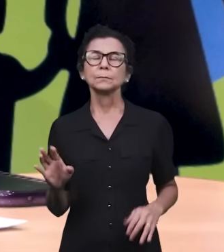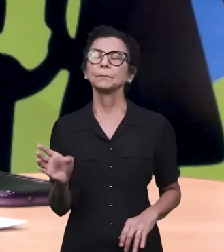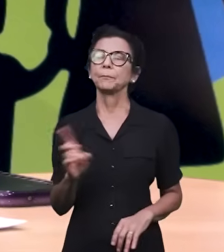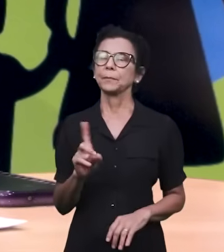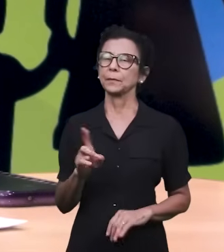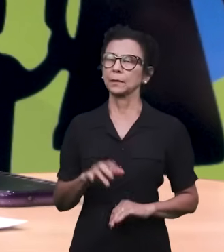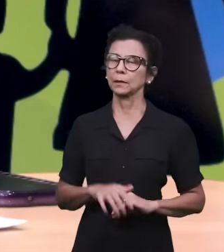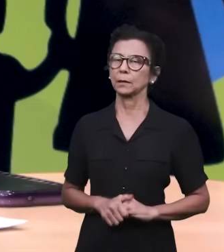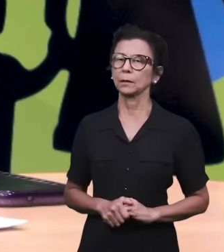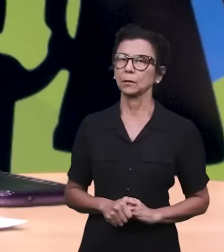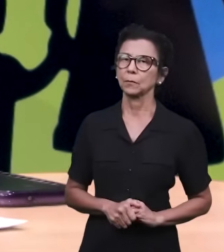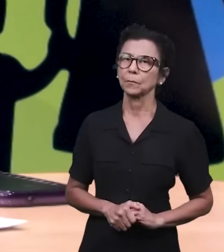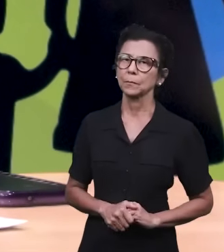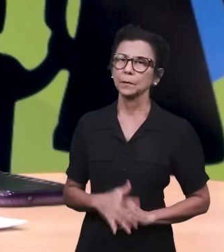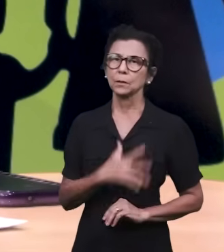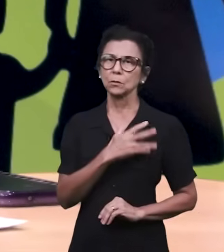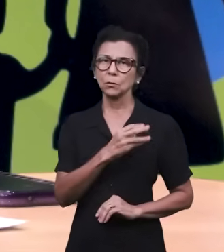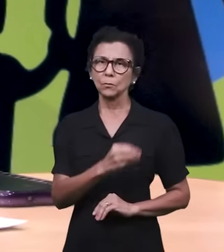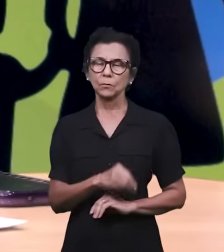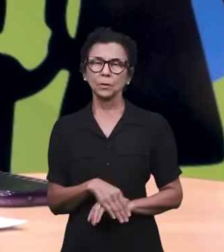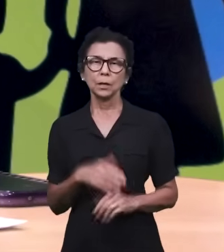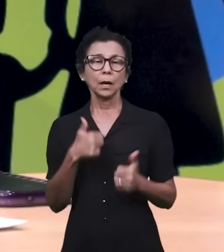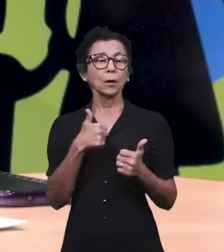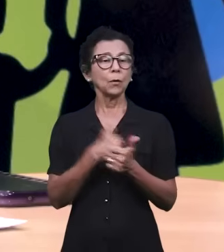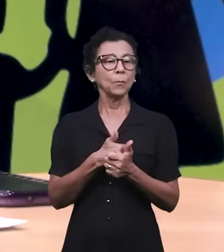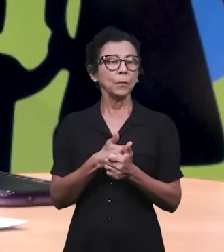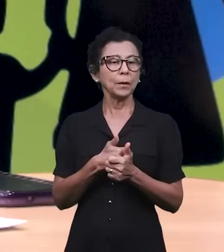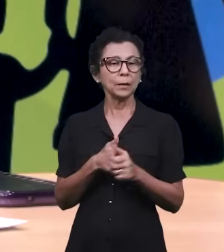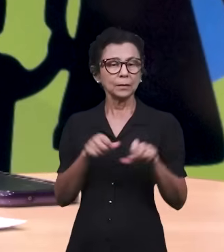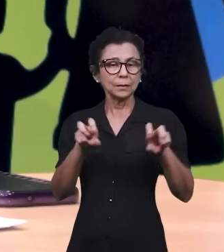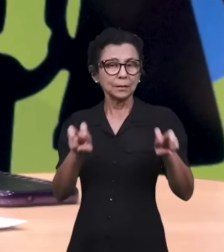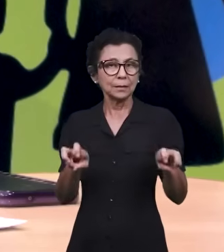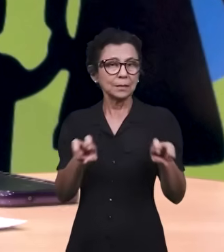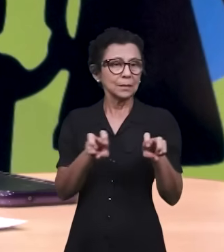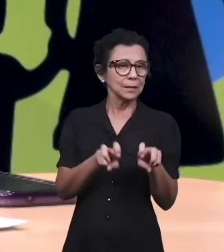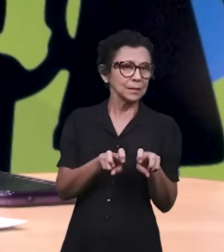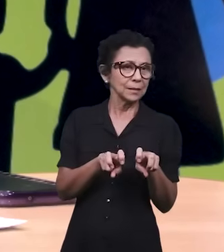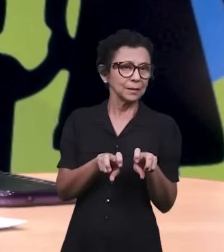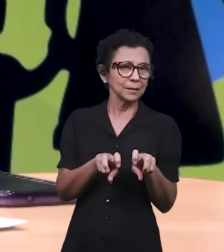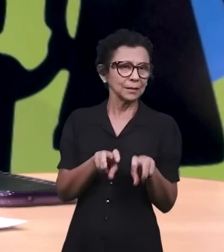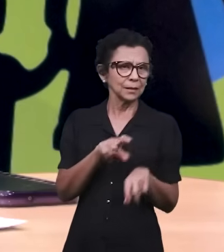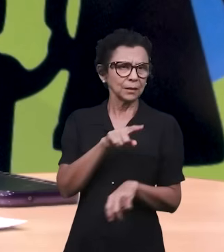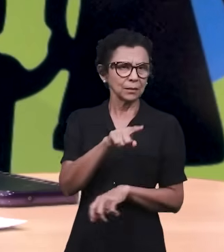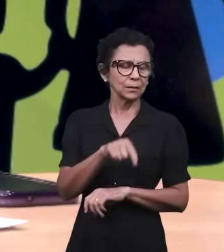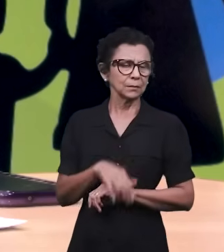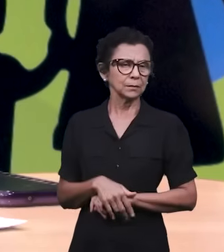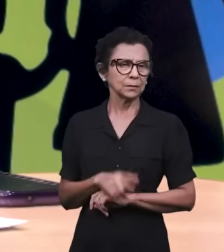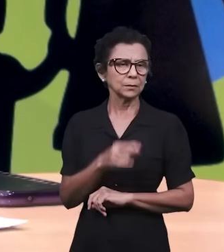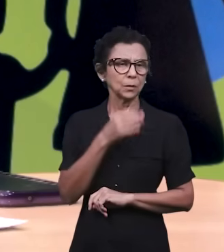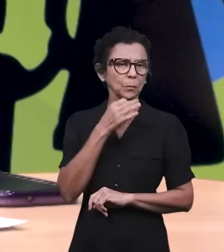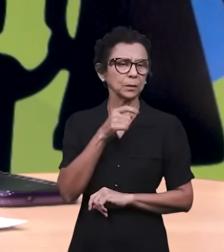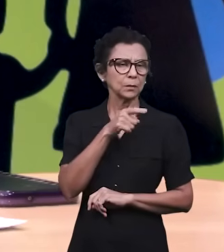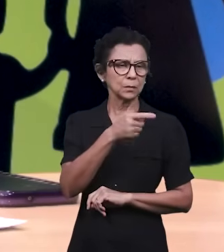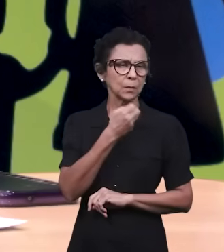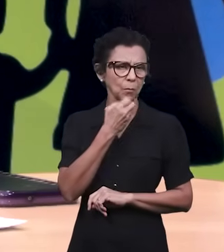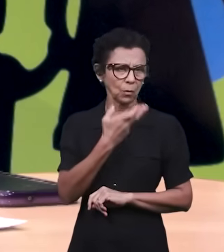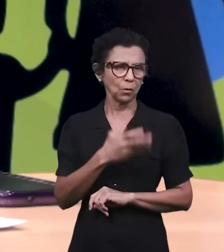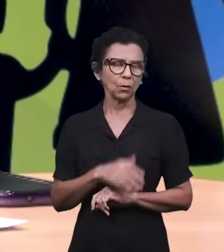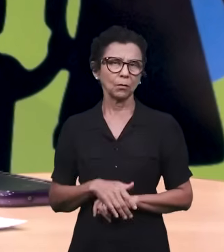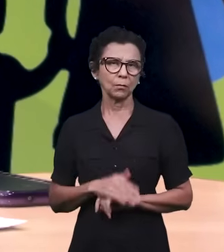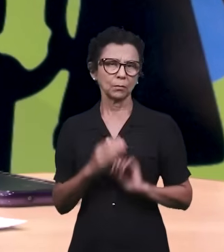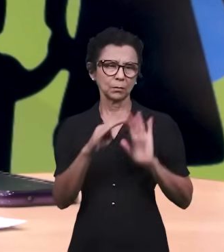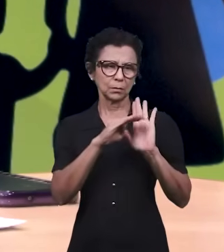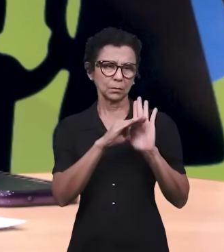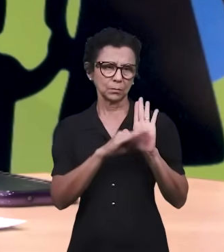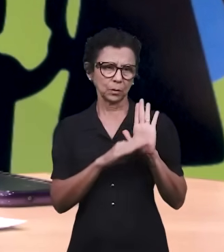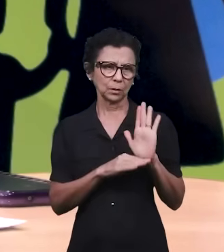filho, olha o que ele está olhando, senta ali com ele e ensina. Meu filho, você acha que isso convém? A palavra diz, né? Todas